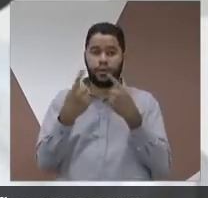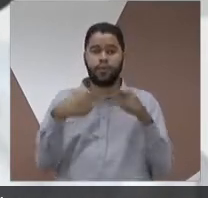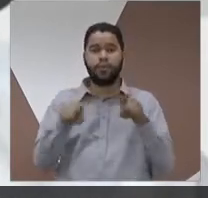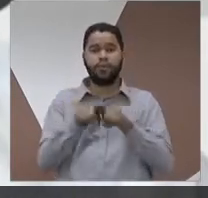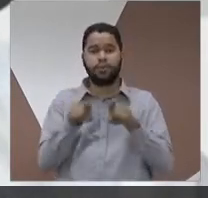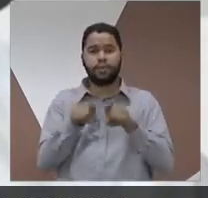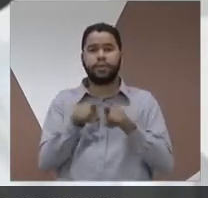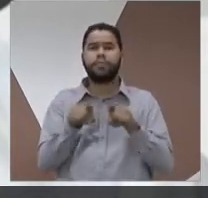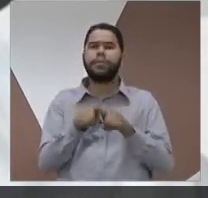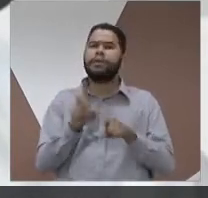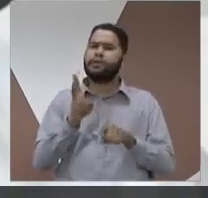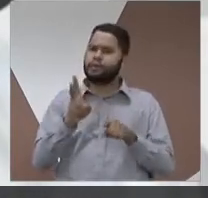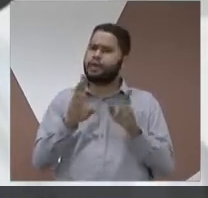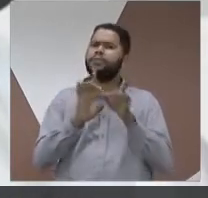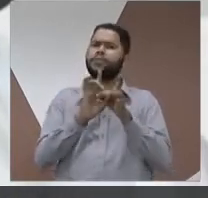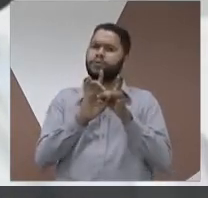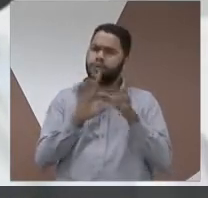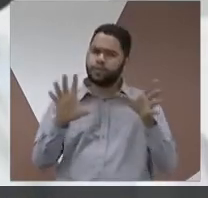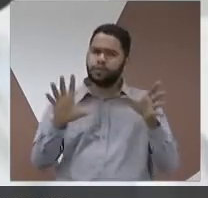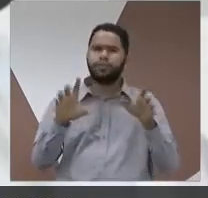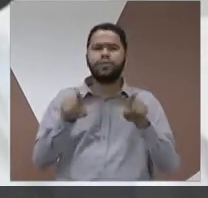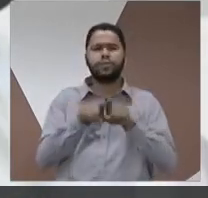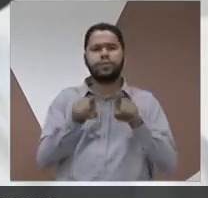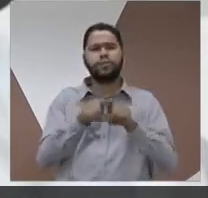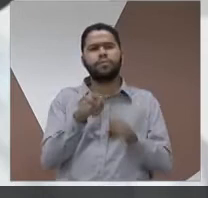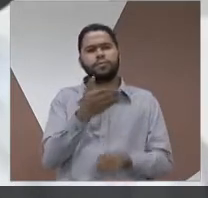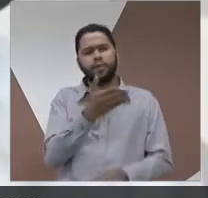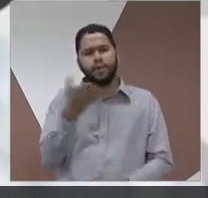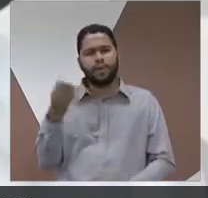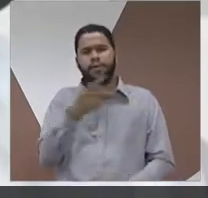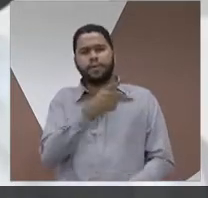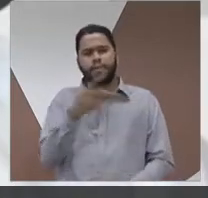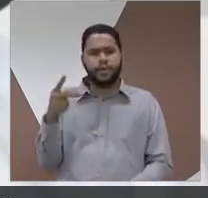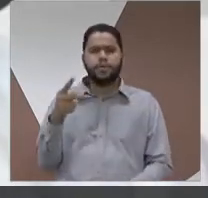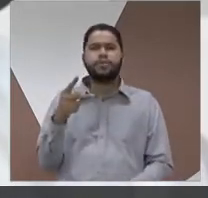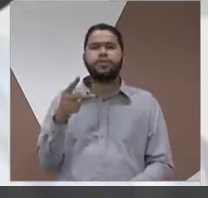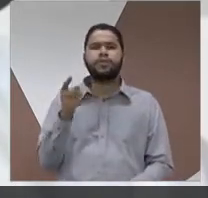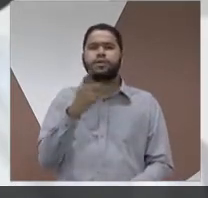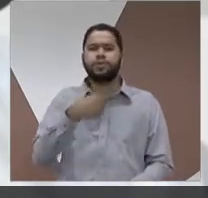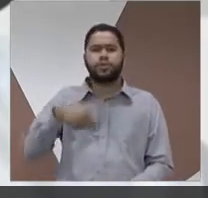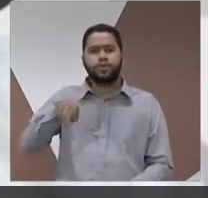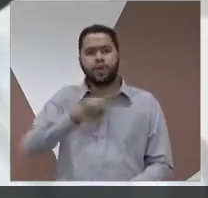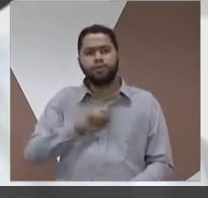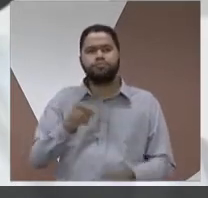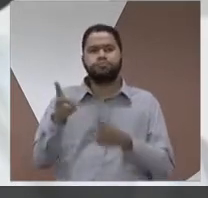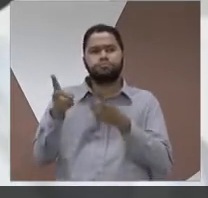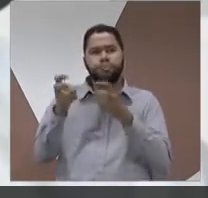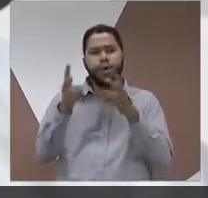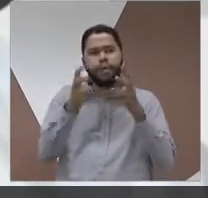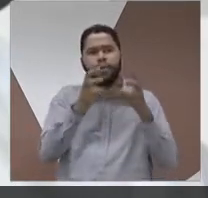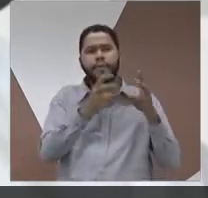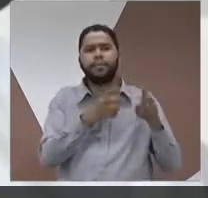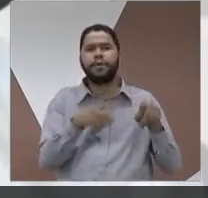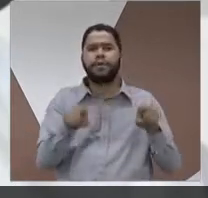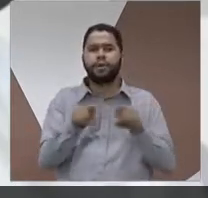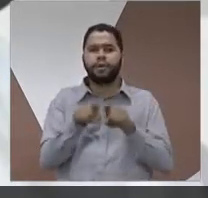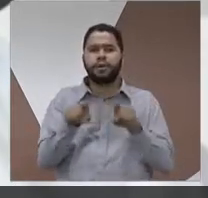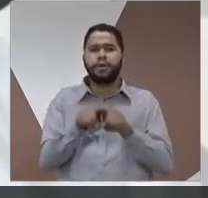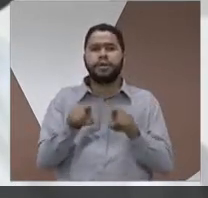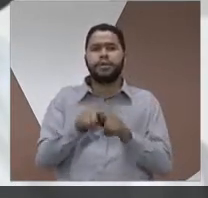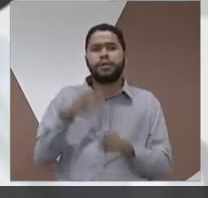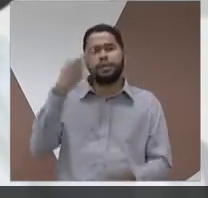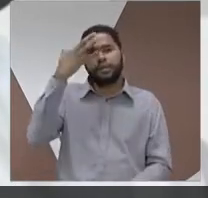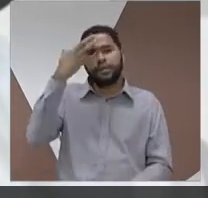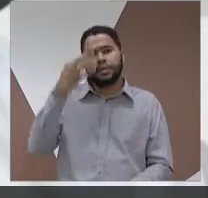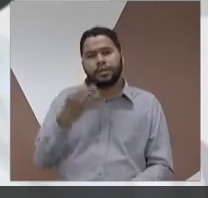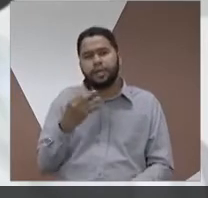100% à disposição do senhor e dos senhores prefeitos para que possamos ouvi-los e entender